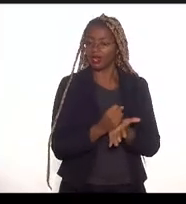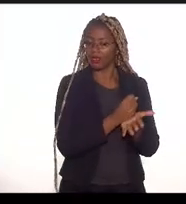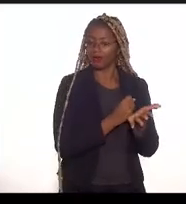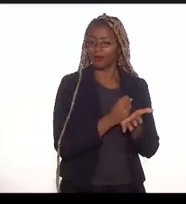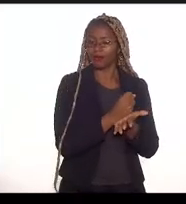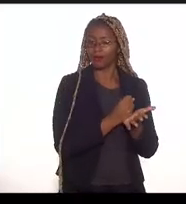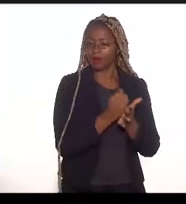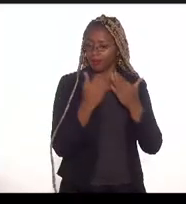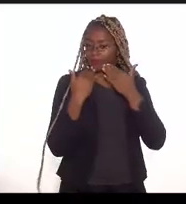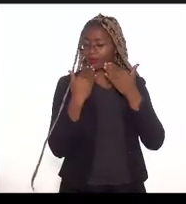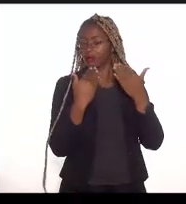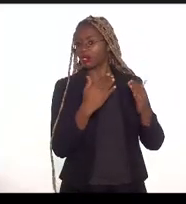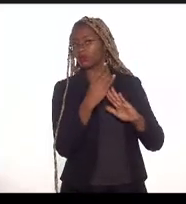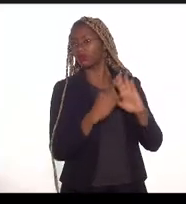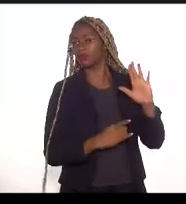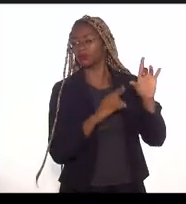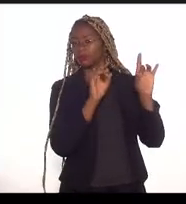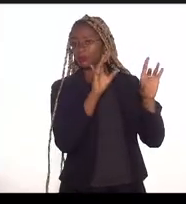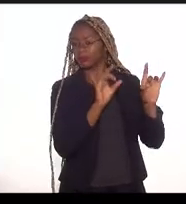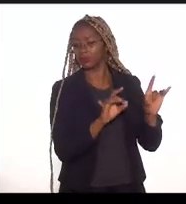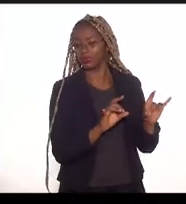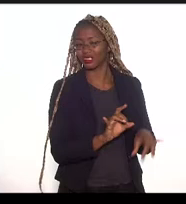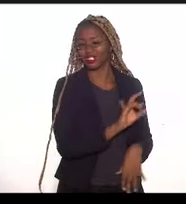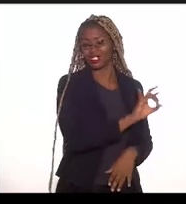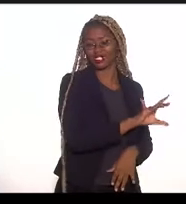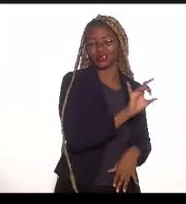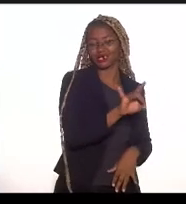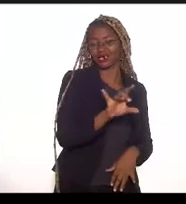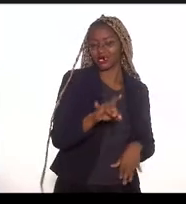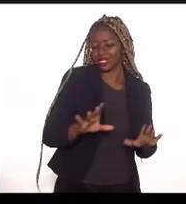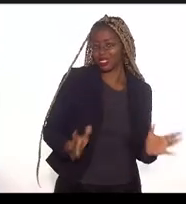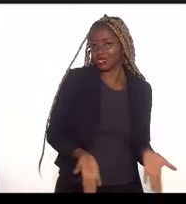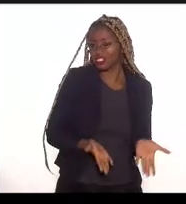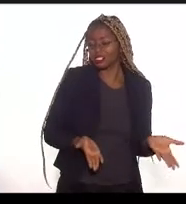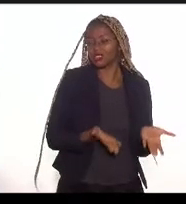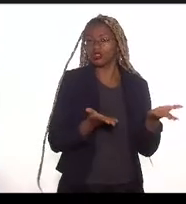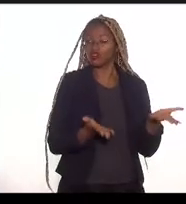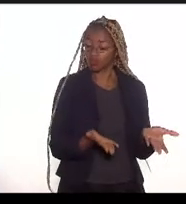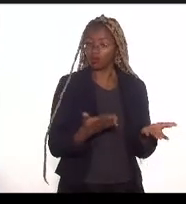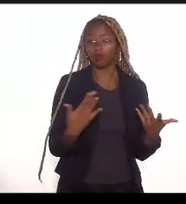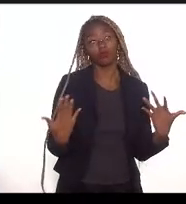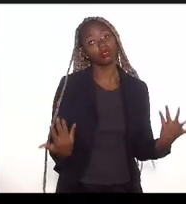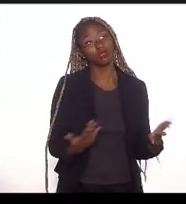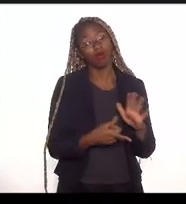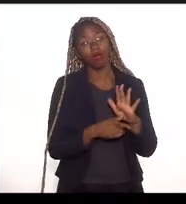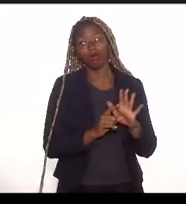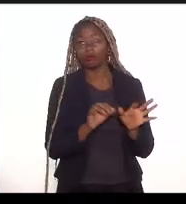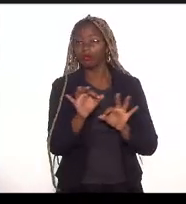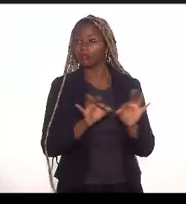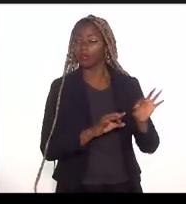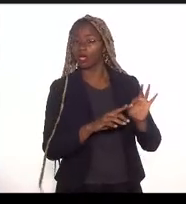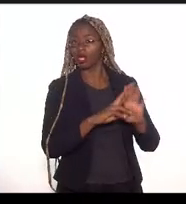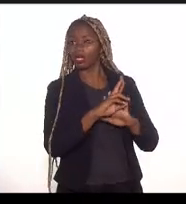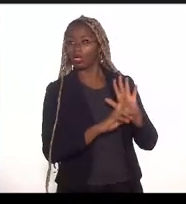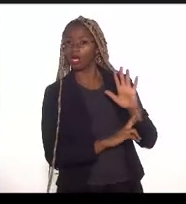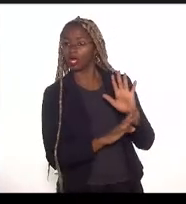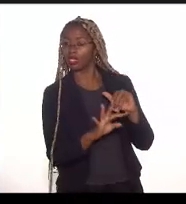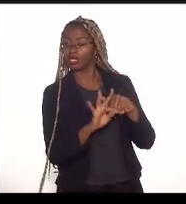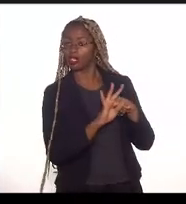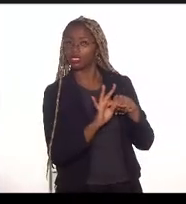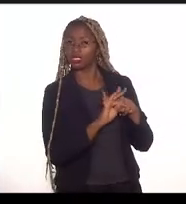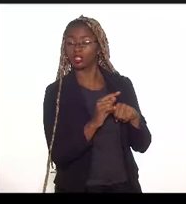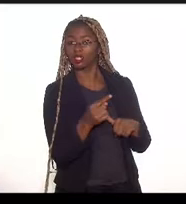ou a apresentação de documentos específicos para cada incentivo. Então, antes de elaborarmos um relatório técnico,